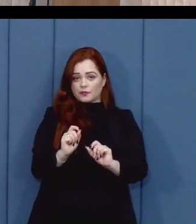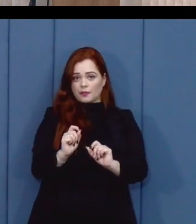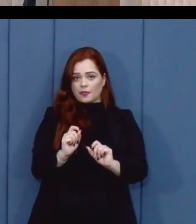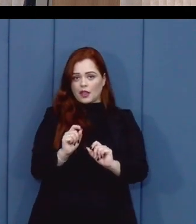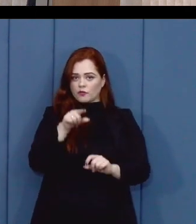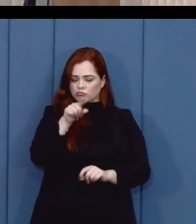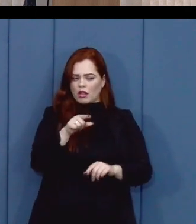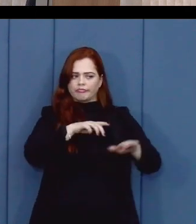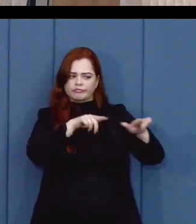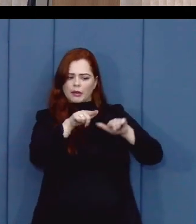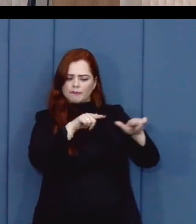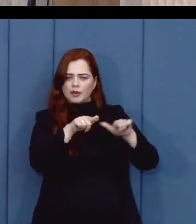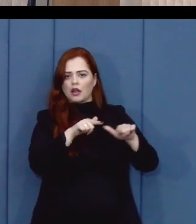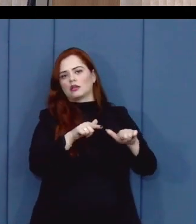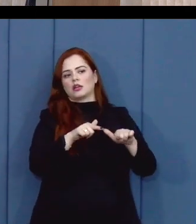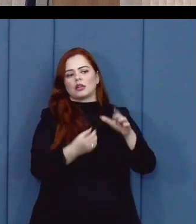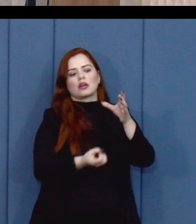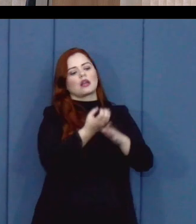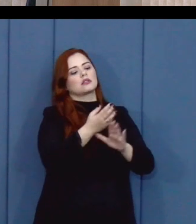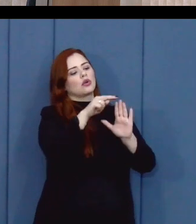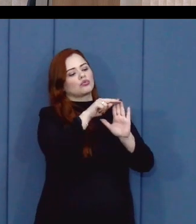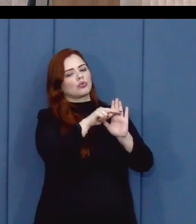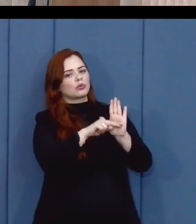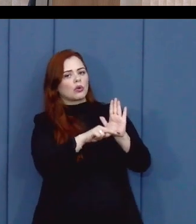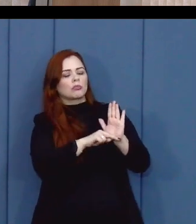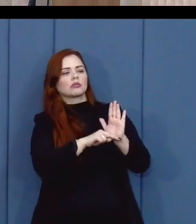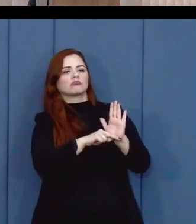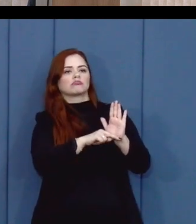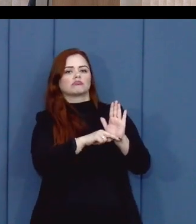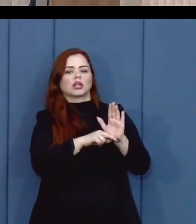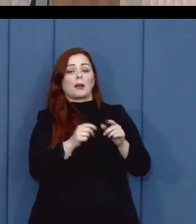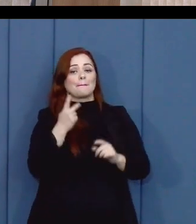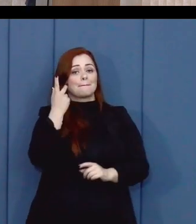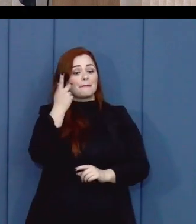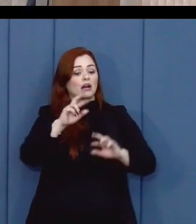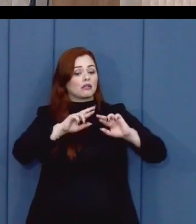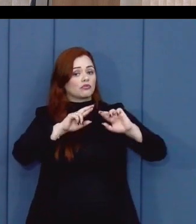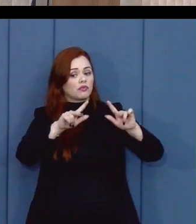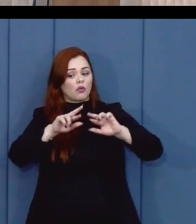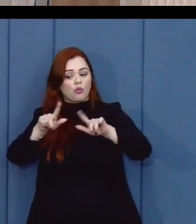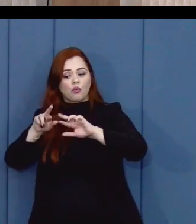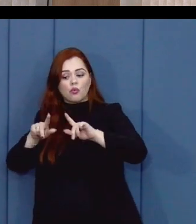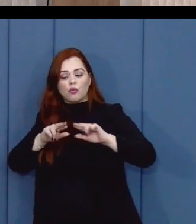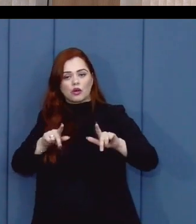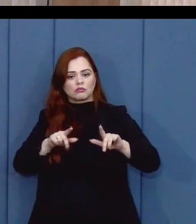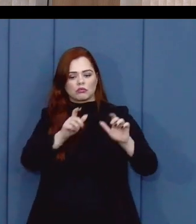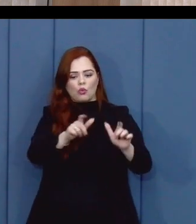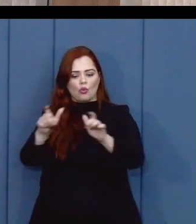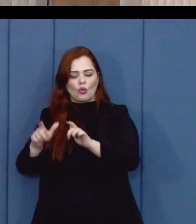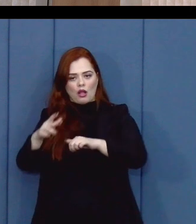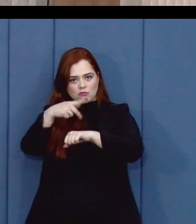quando se está trabalhando na elaboração de uma norma, a gente está trabalhando na elaboração de uma norma para diferentes regiões e diferentes